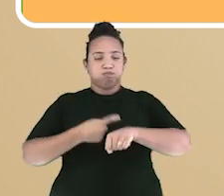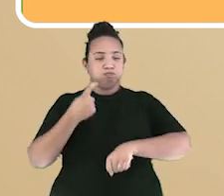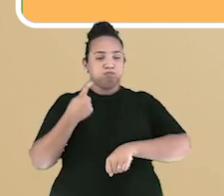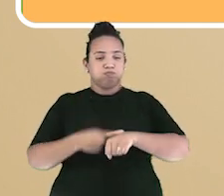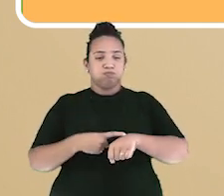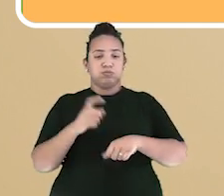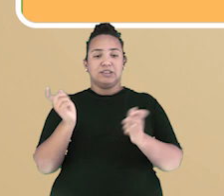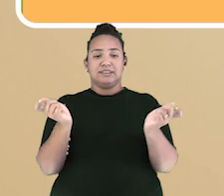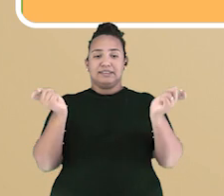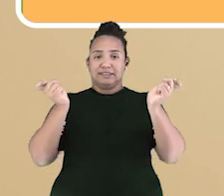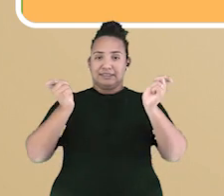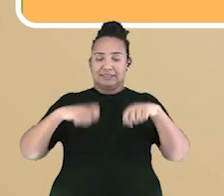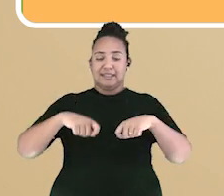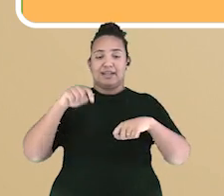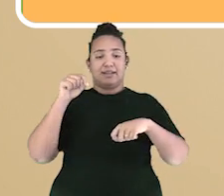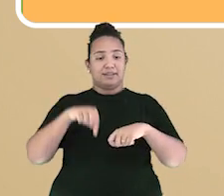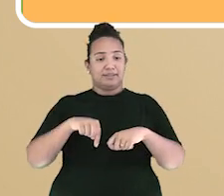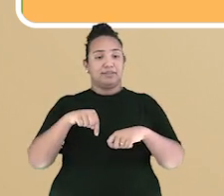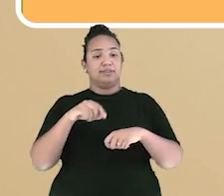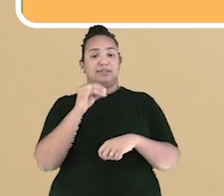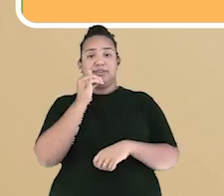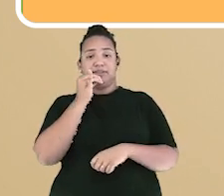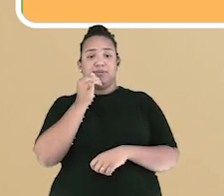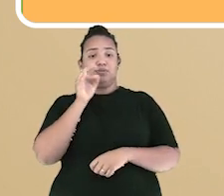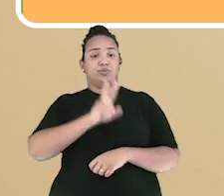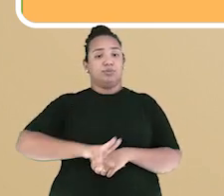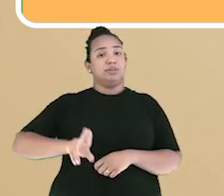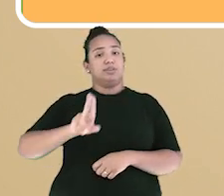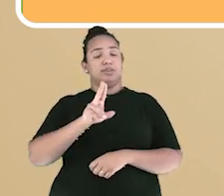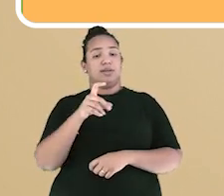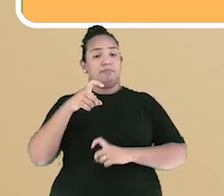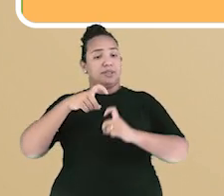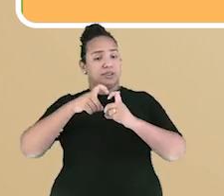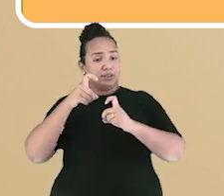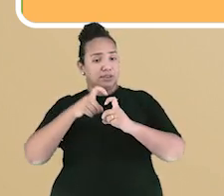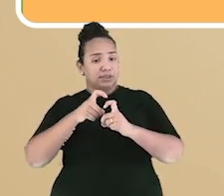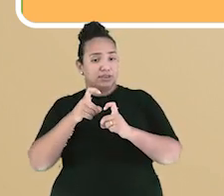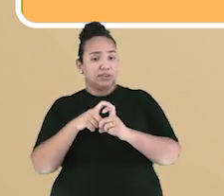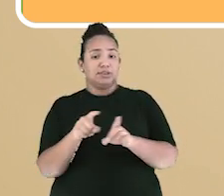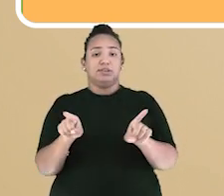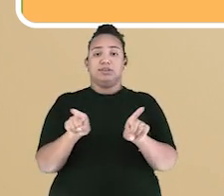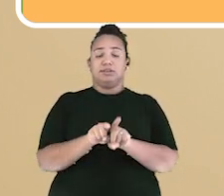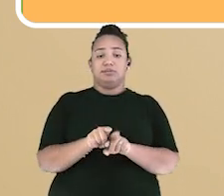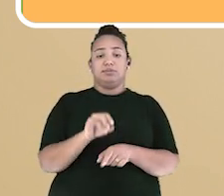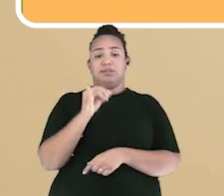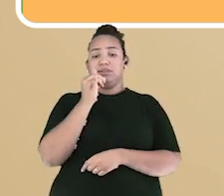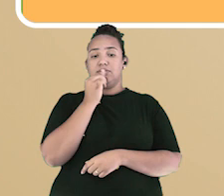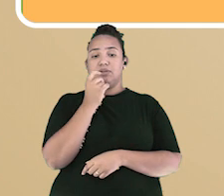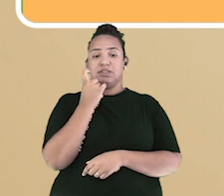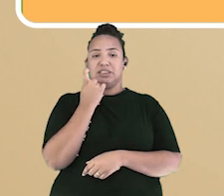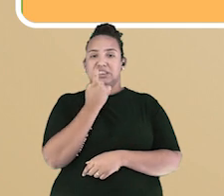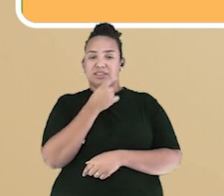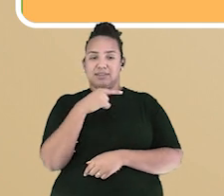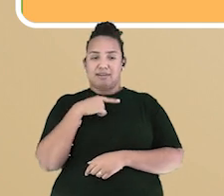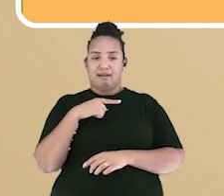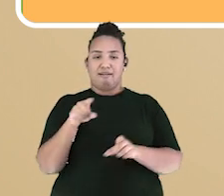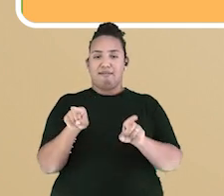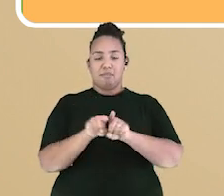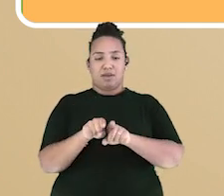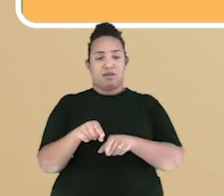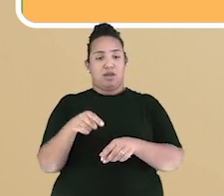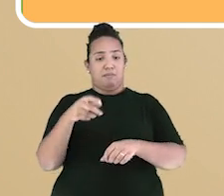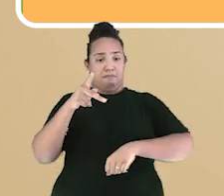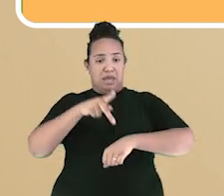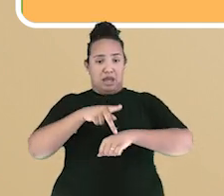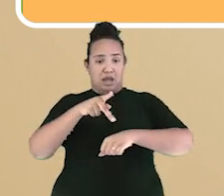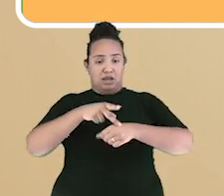revestimento de utensílios de corte na área médica, mas também na indústria de mineração, em brocas que perfuram rochas, além de